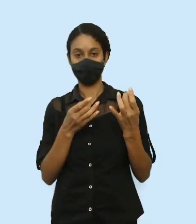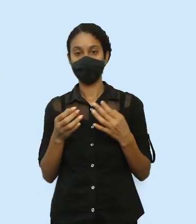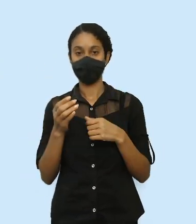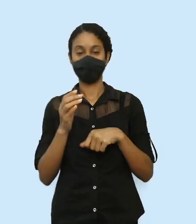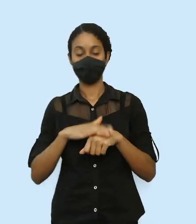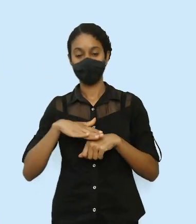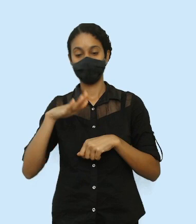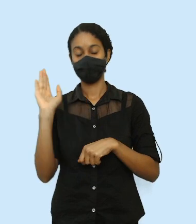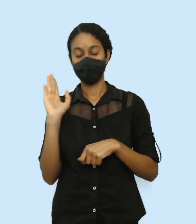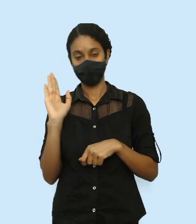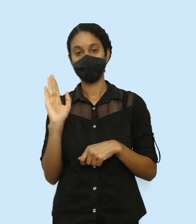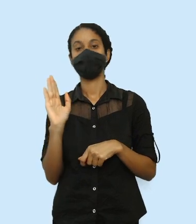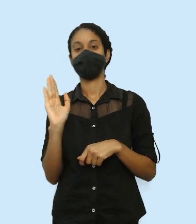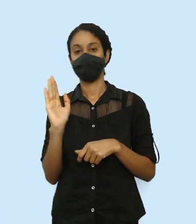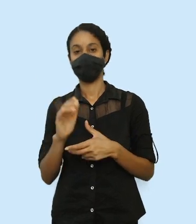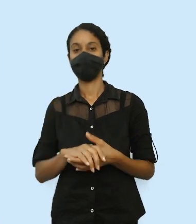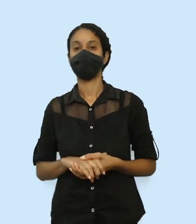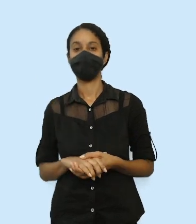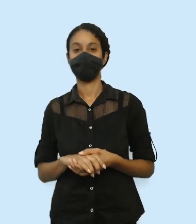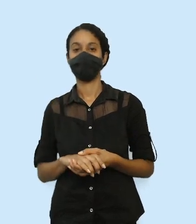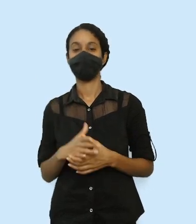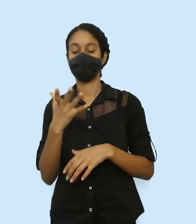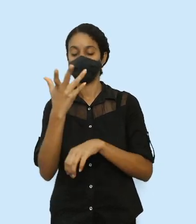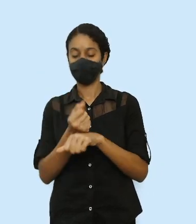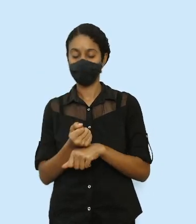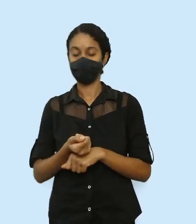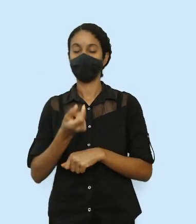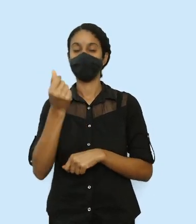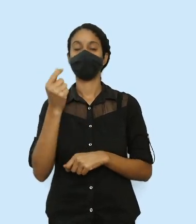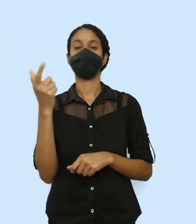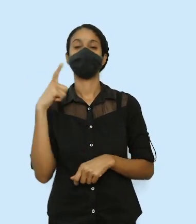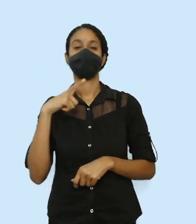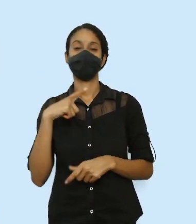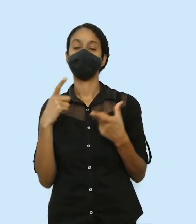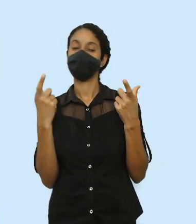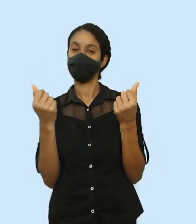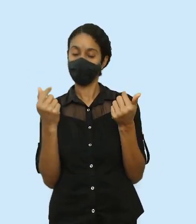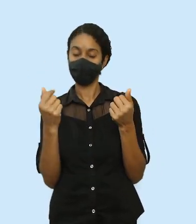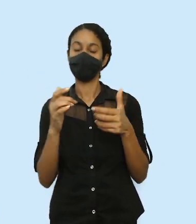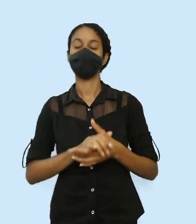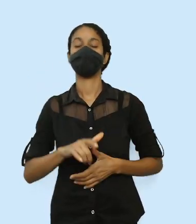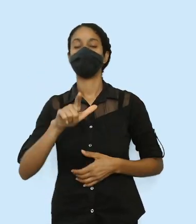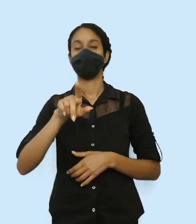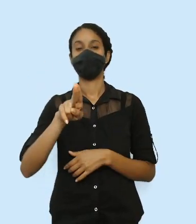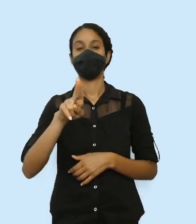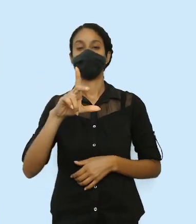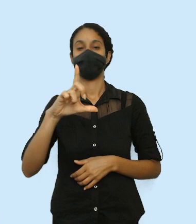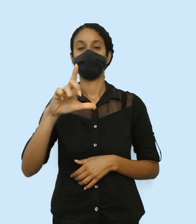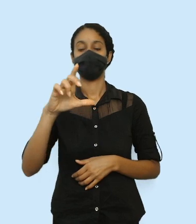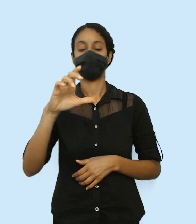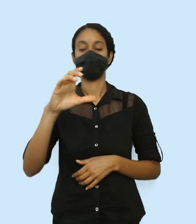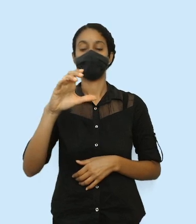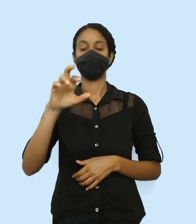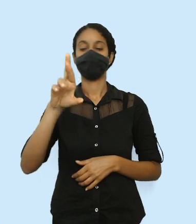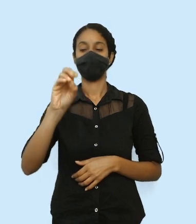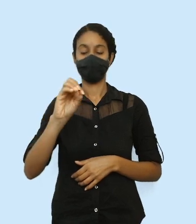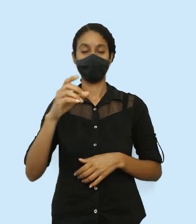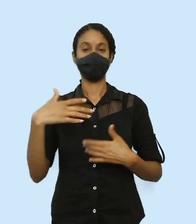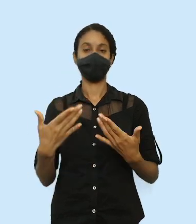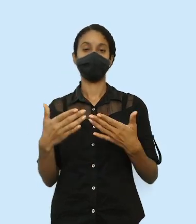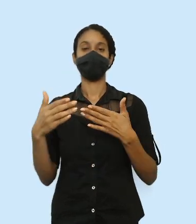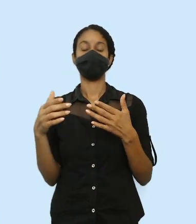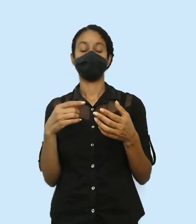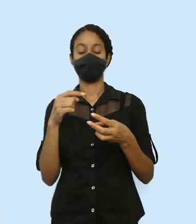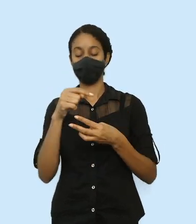vende, mais o capitalista lucra, certo? Então, essa relação entre o Taylorismo,